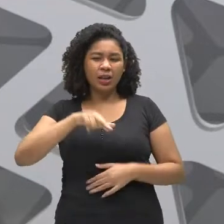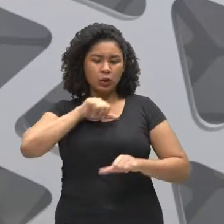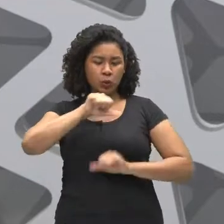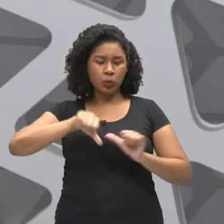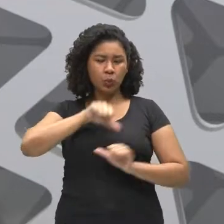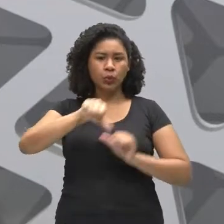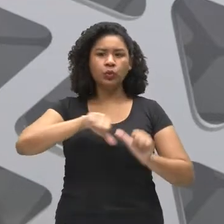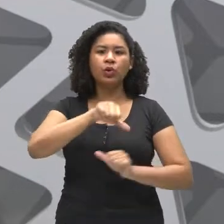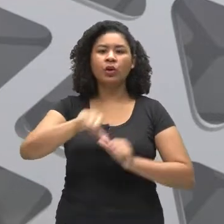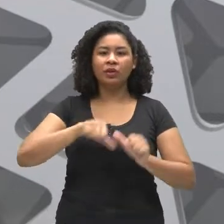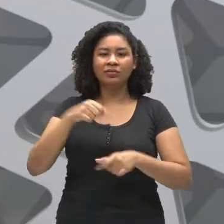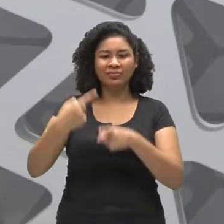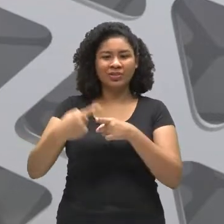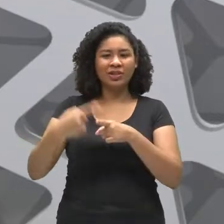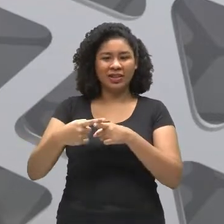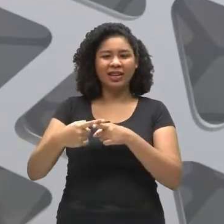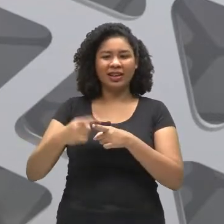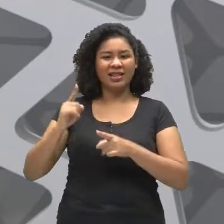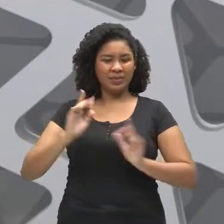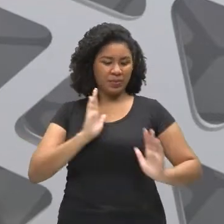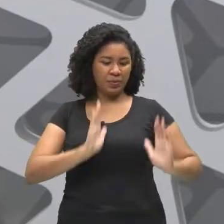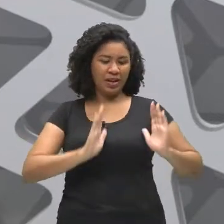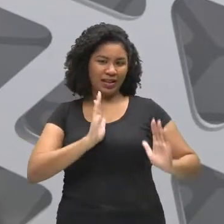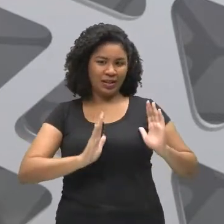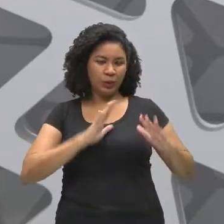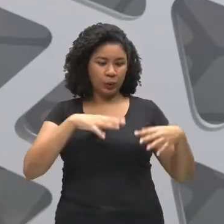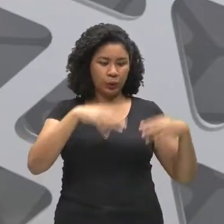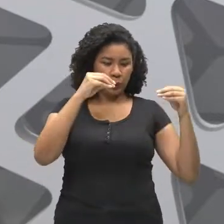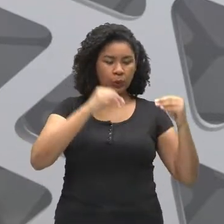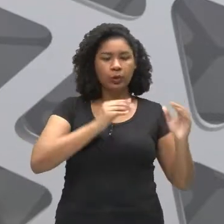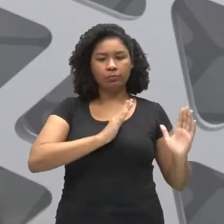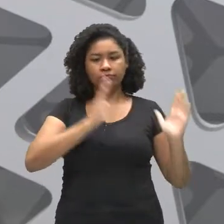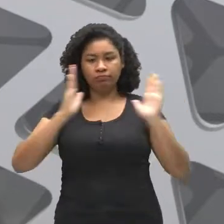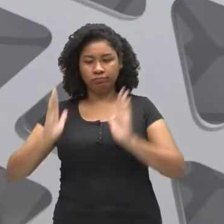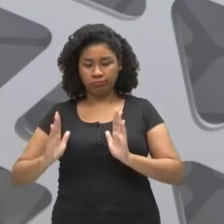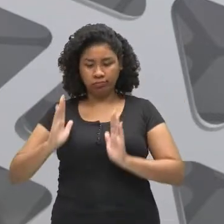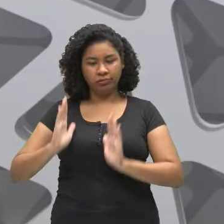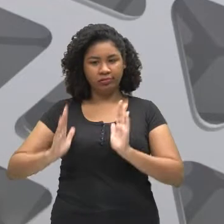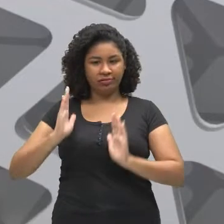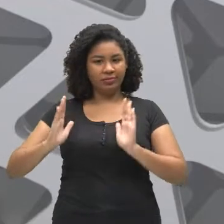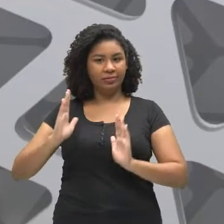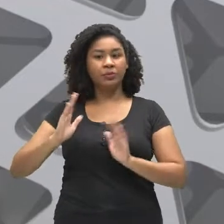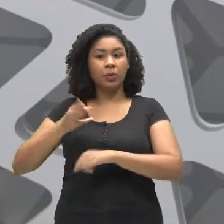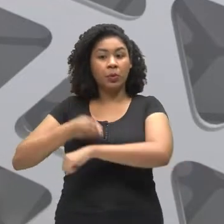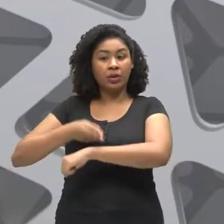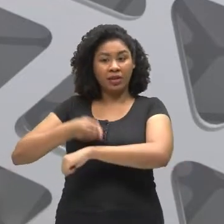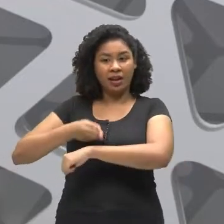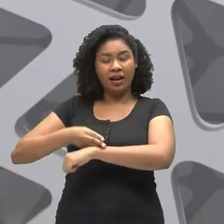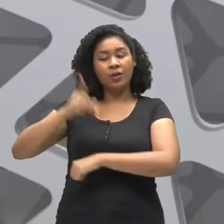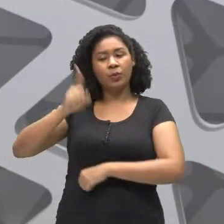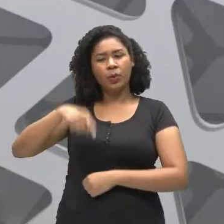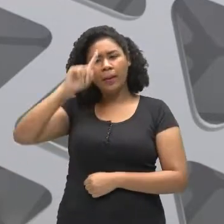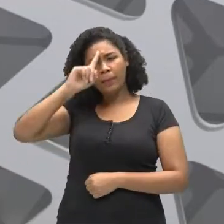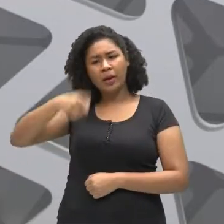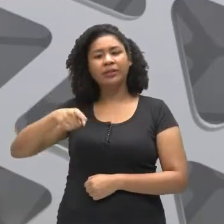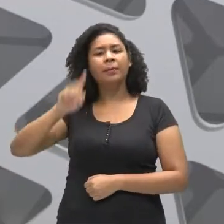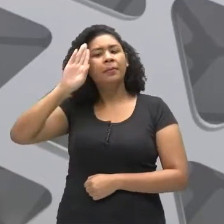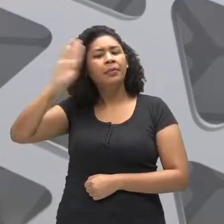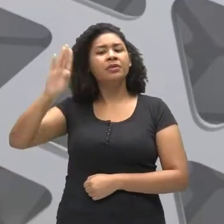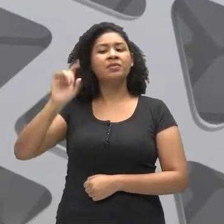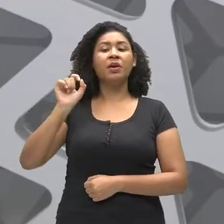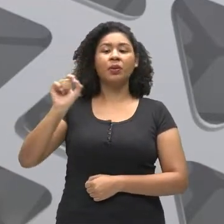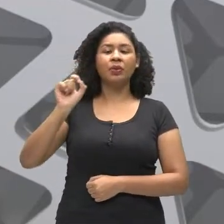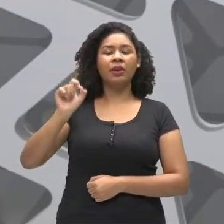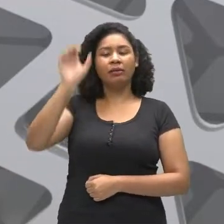aquele momento ali, que é a transição para a Idade Moderna, era determinado pela Igreja Católica. E hoje nós temos muitas